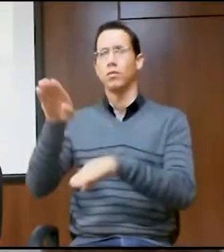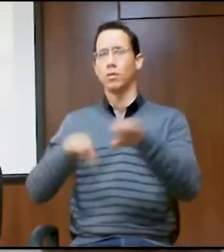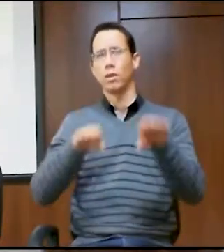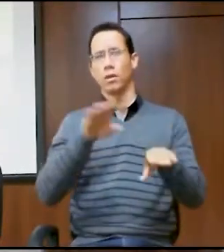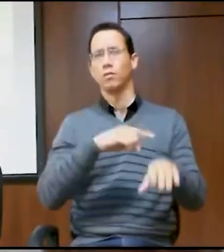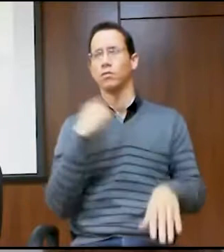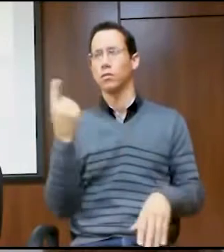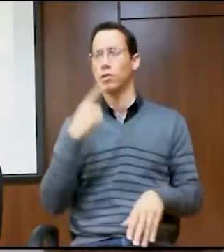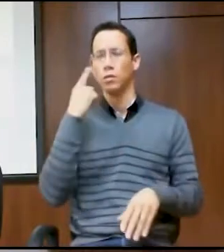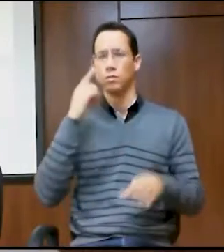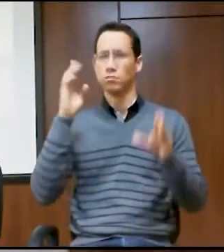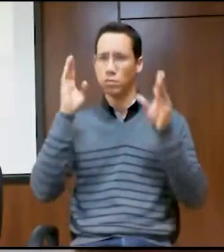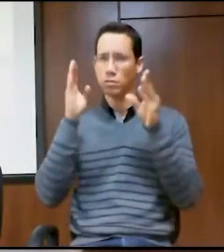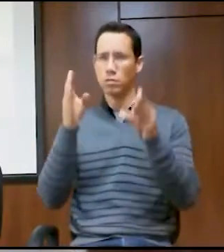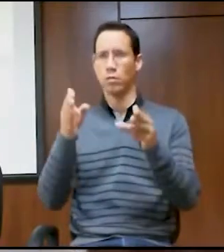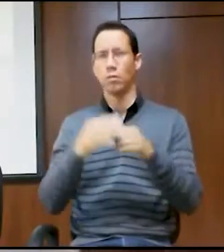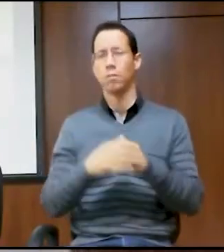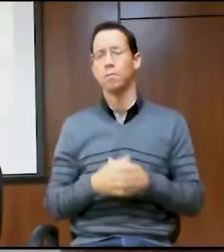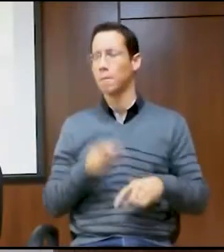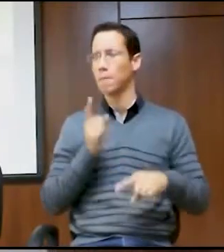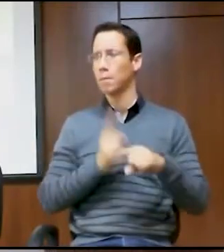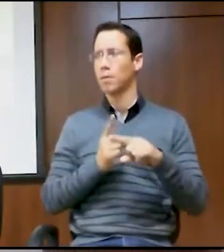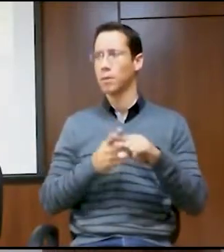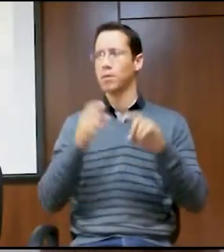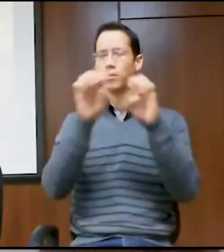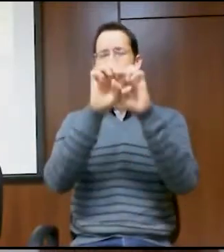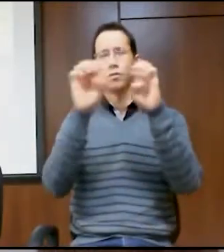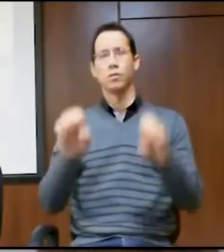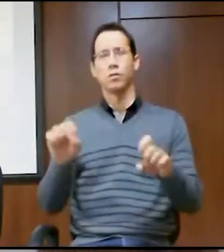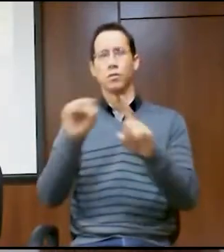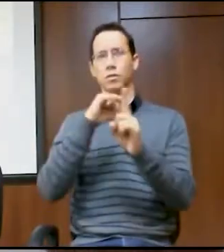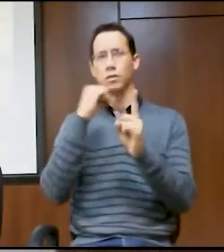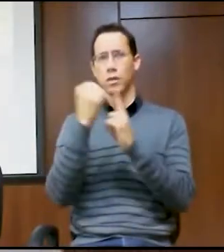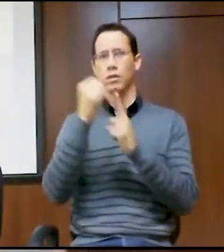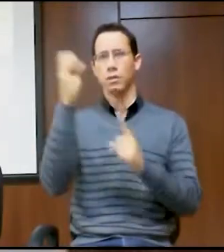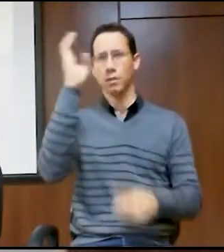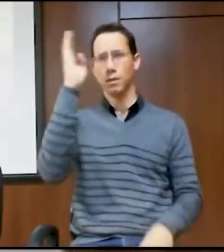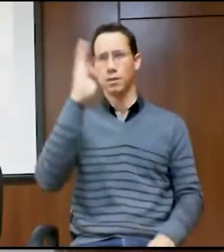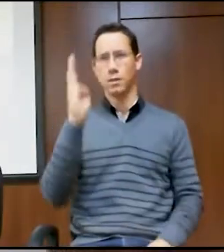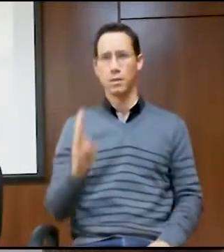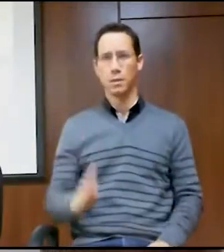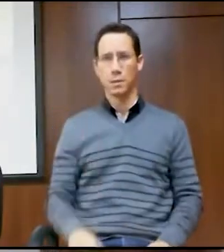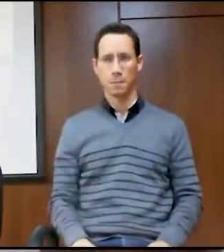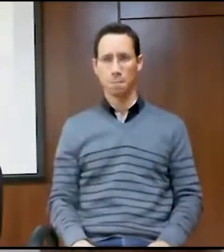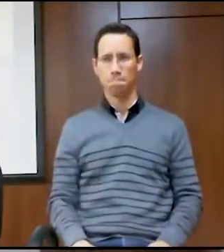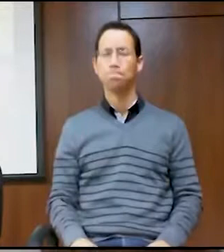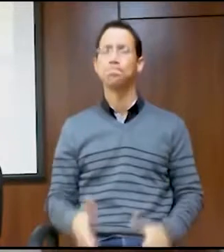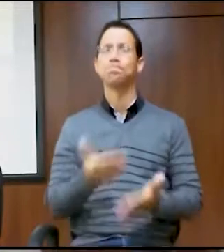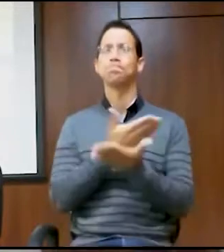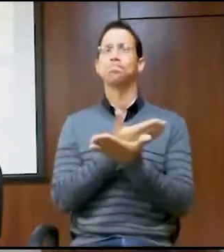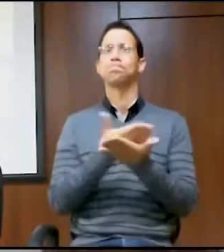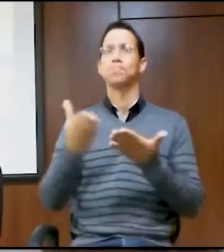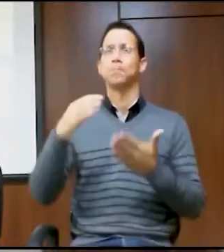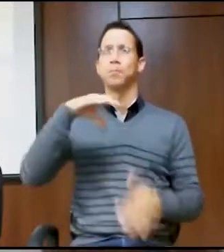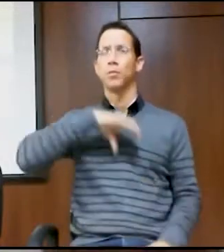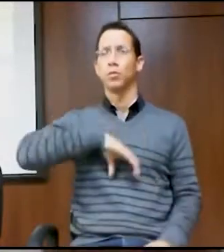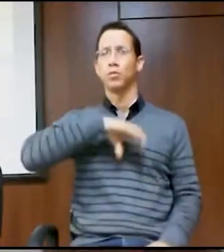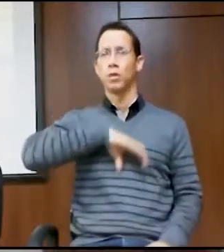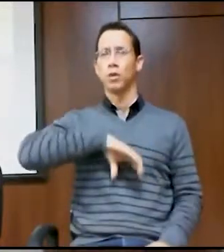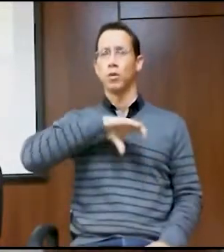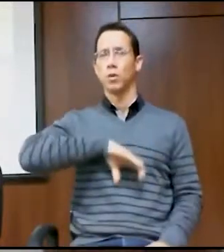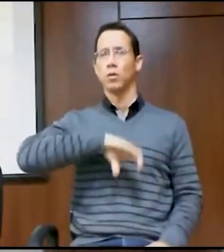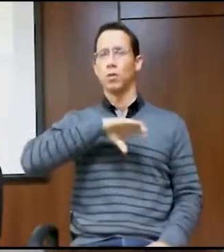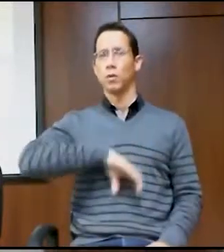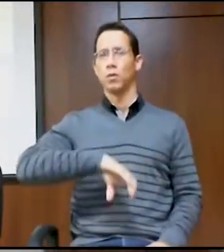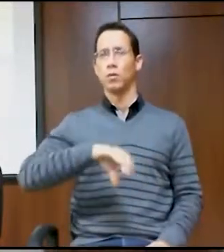tem que ser a questão central, porque ela é estrutural na sociedade brasileira. E quando a gente olha desde lá de Portugal, né, passando